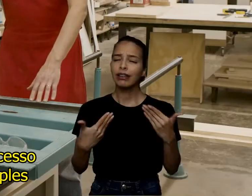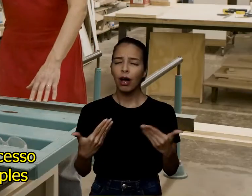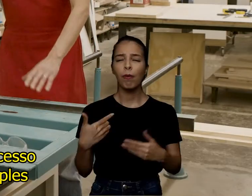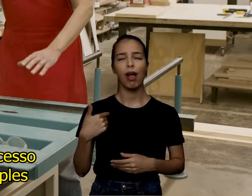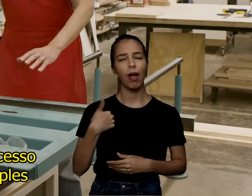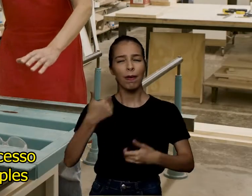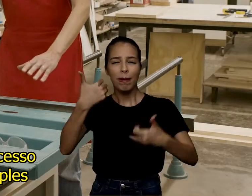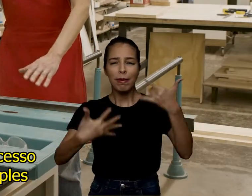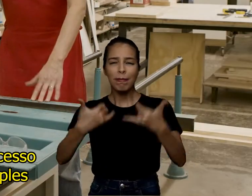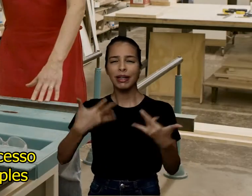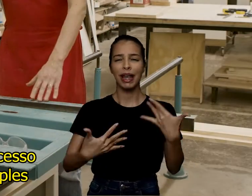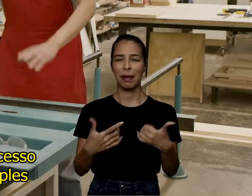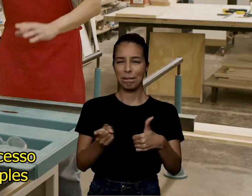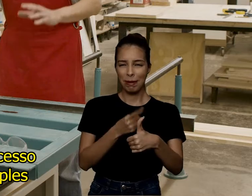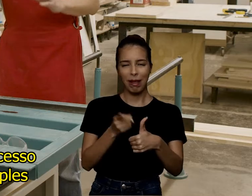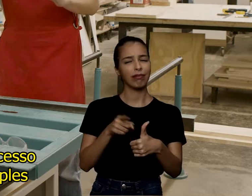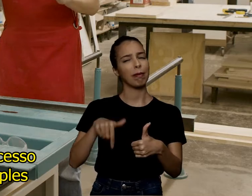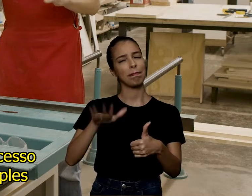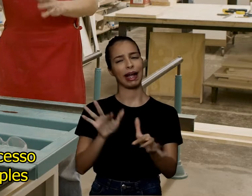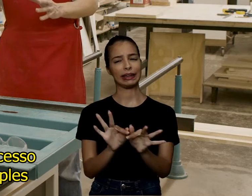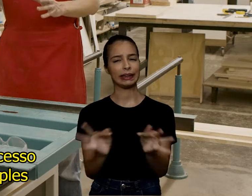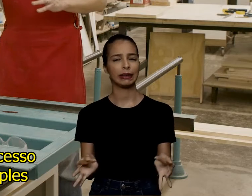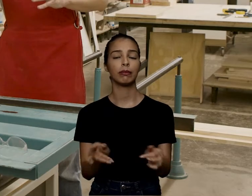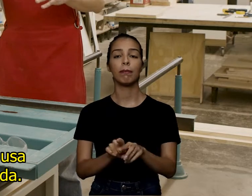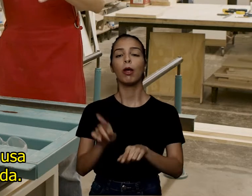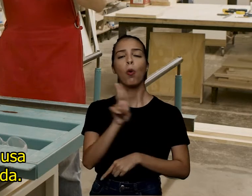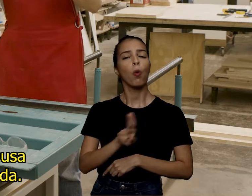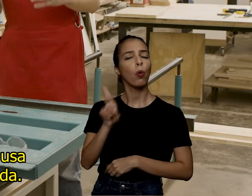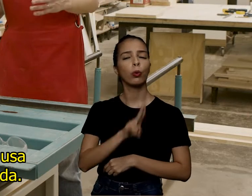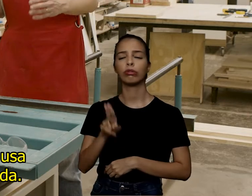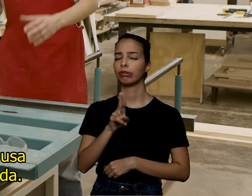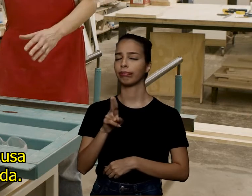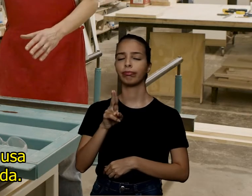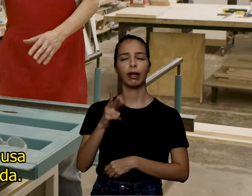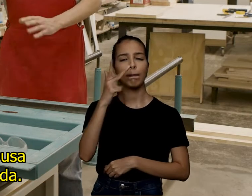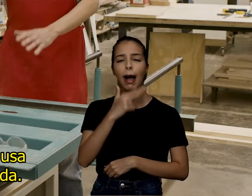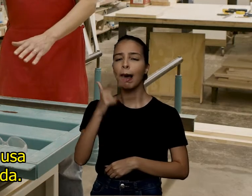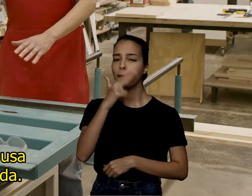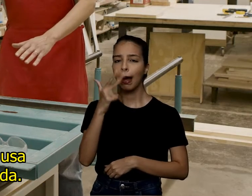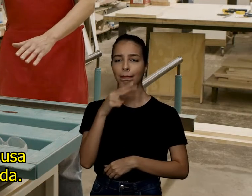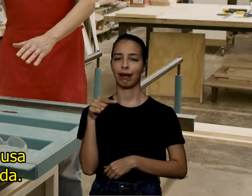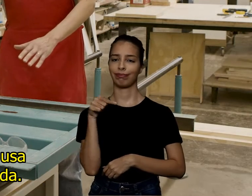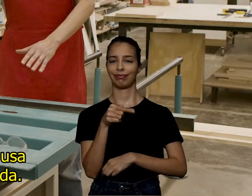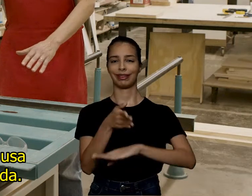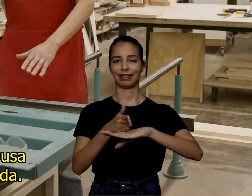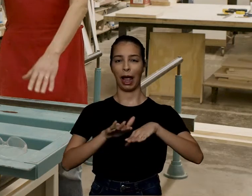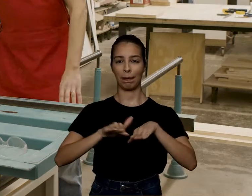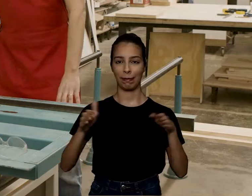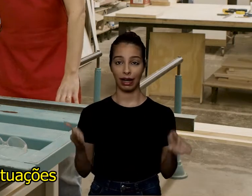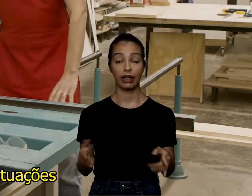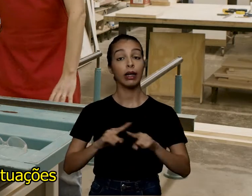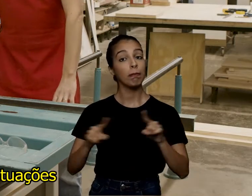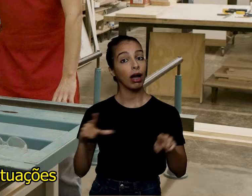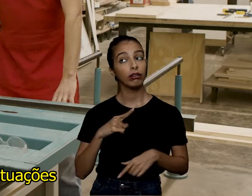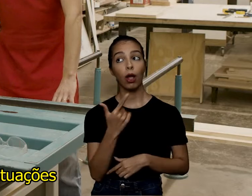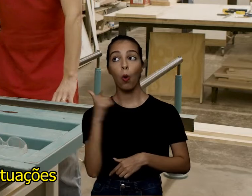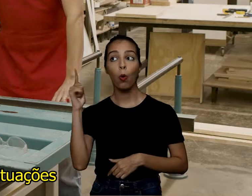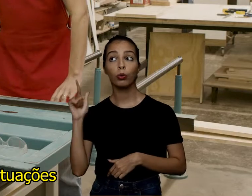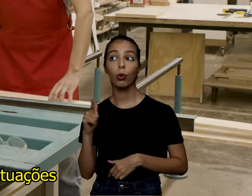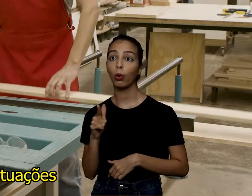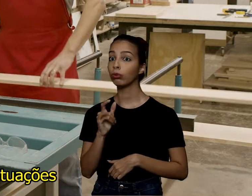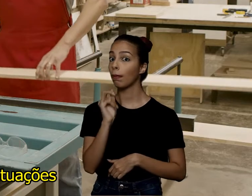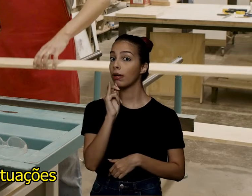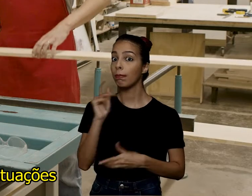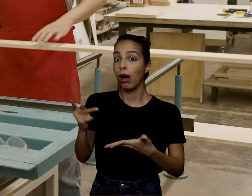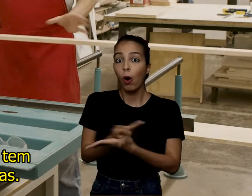Então esse foi o primeiro processo que eu fiz, ele é o mais simples e o que a gente mais usa nessa serra de bancada. Mas a gente tem